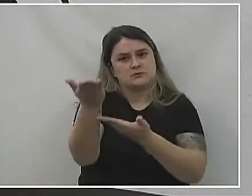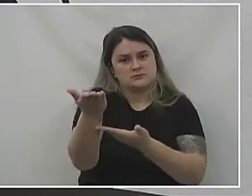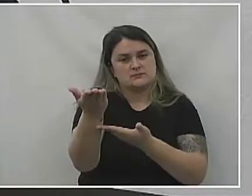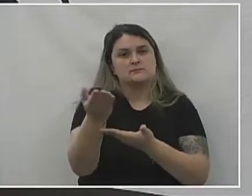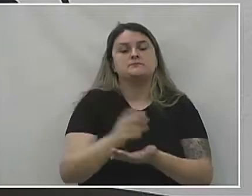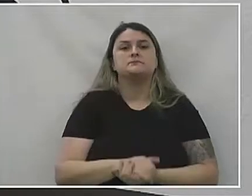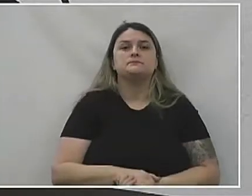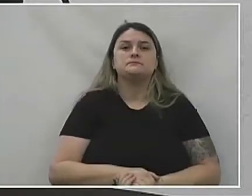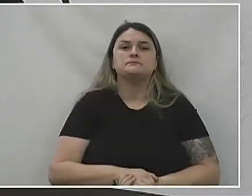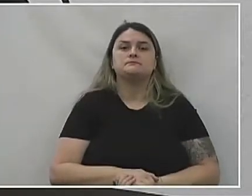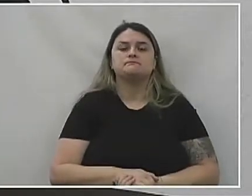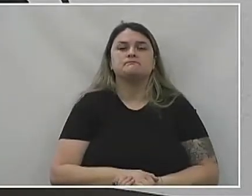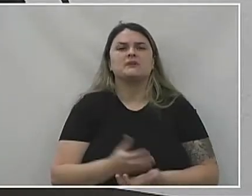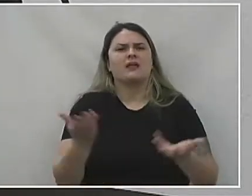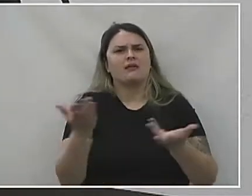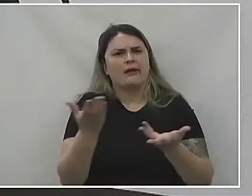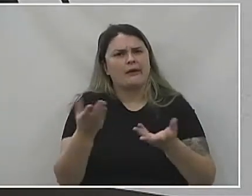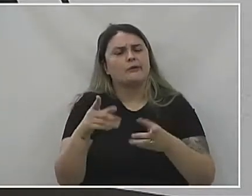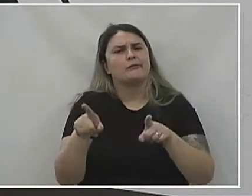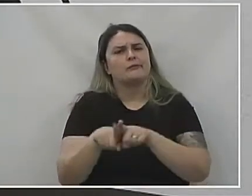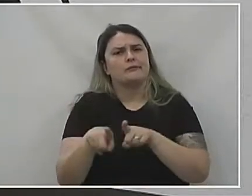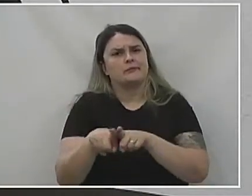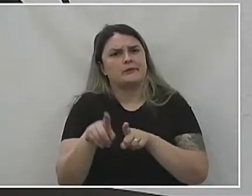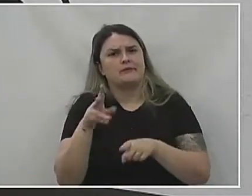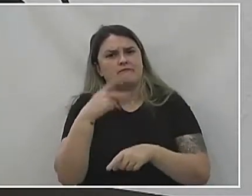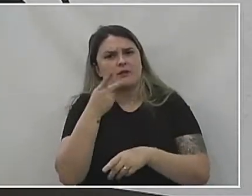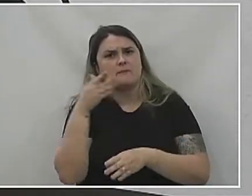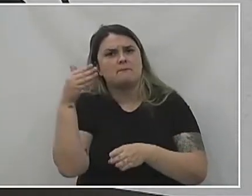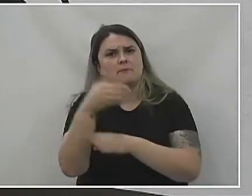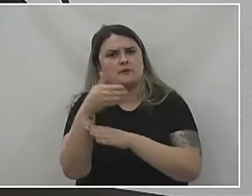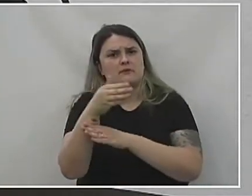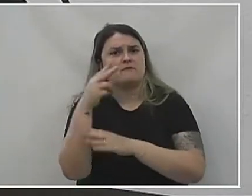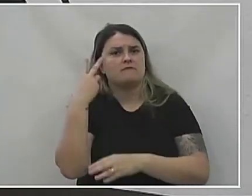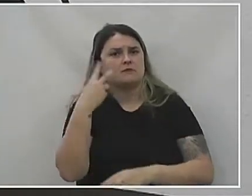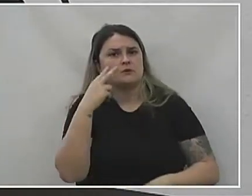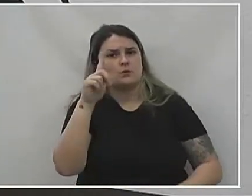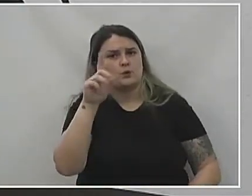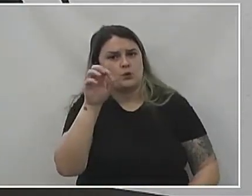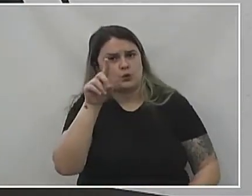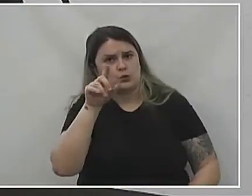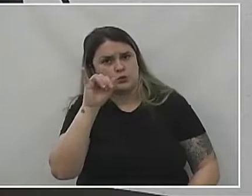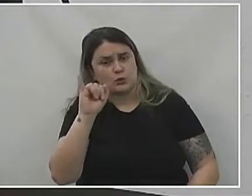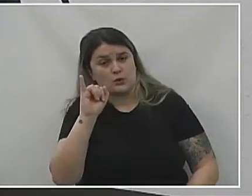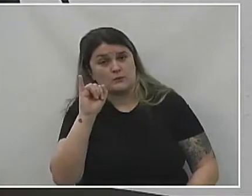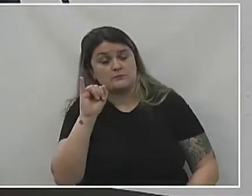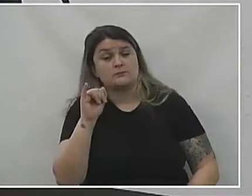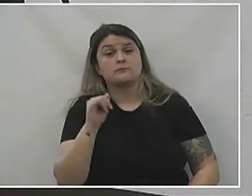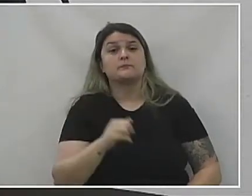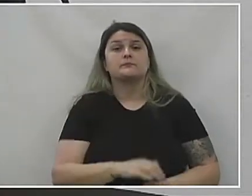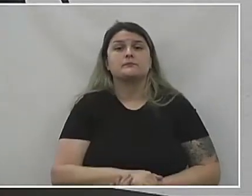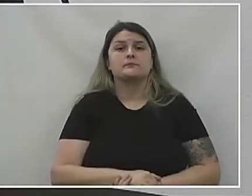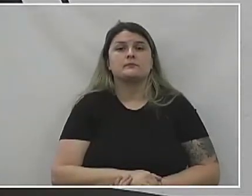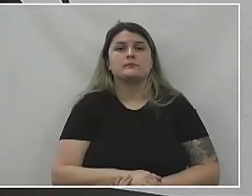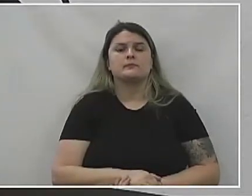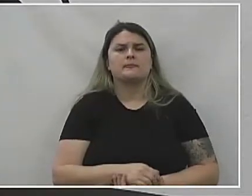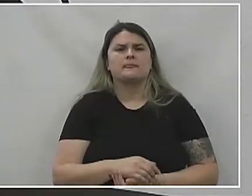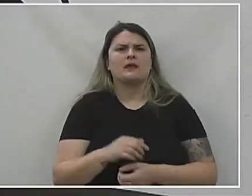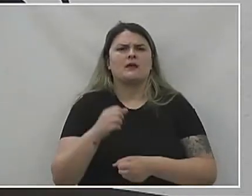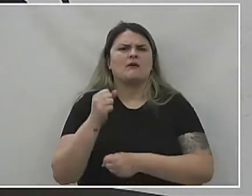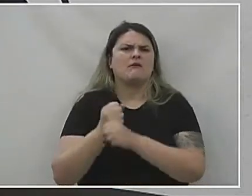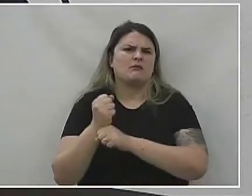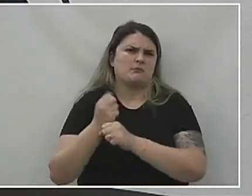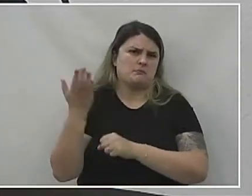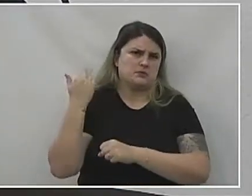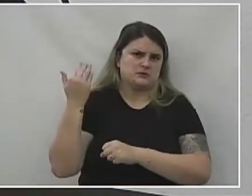e quero também destacar a participação do Godoy enquanto nós tivermos na gestão